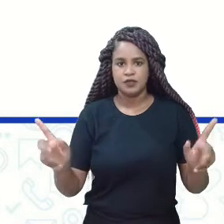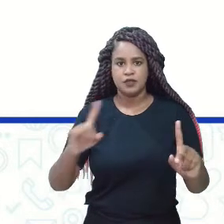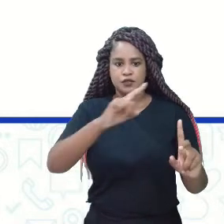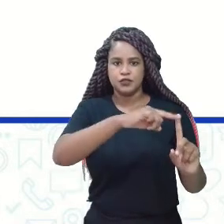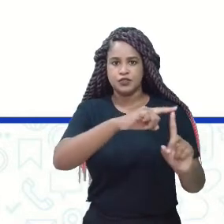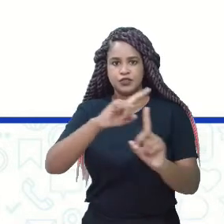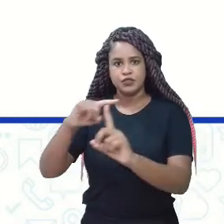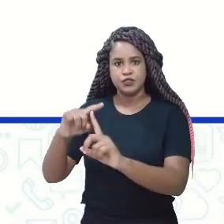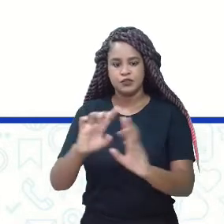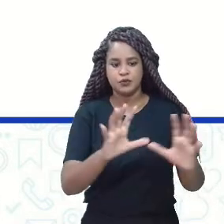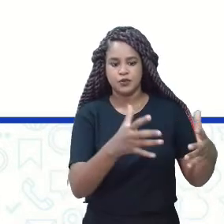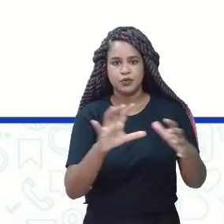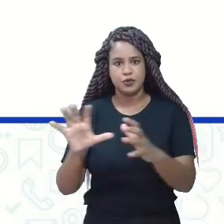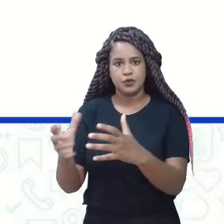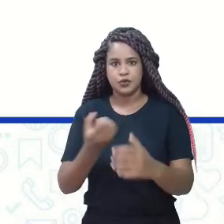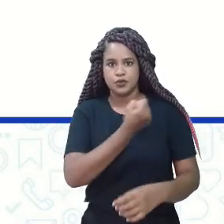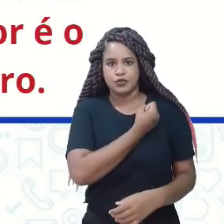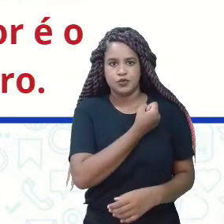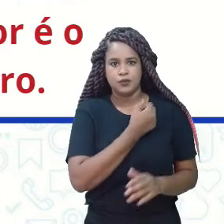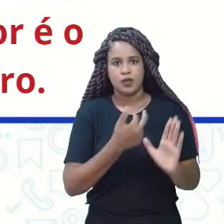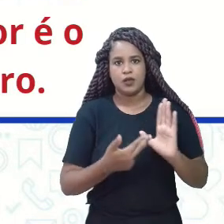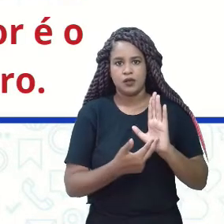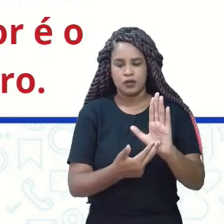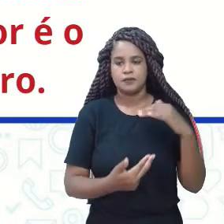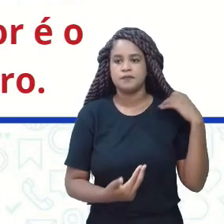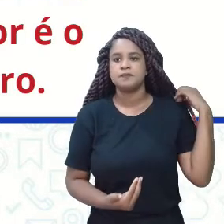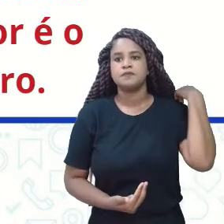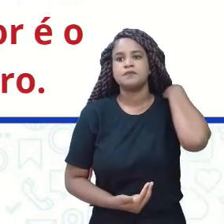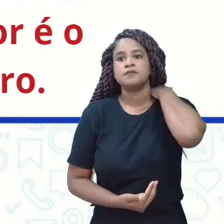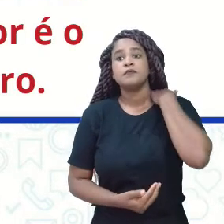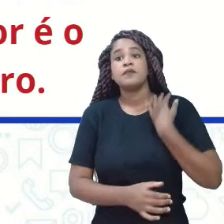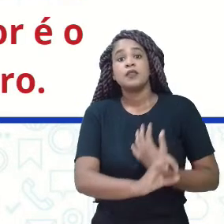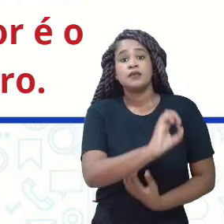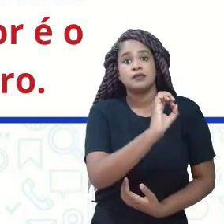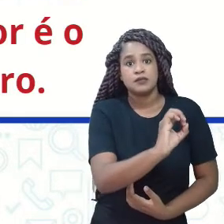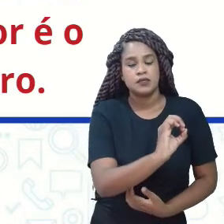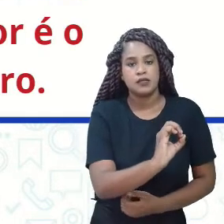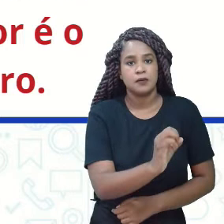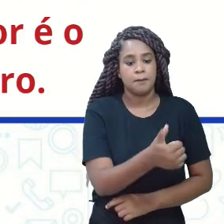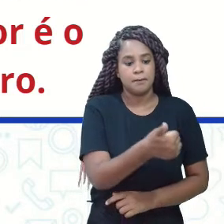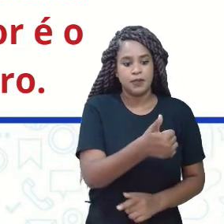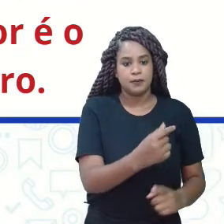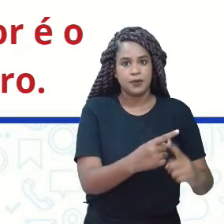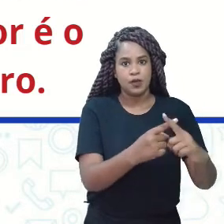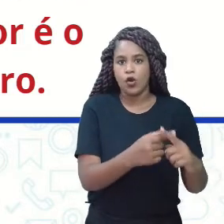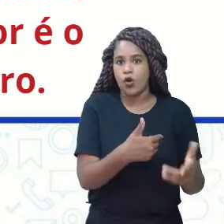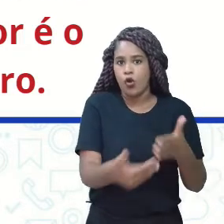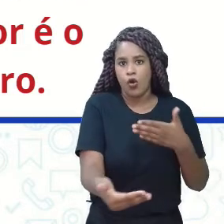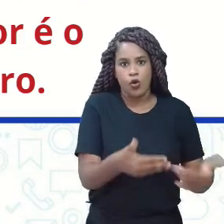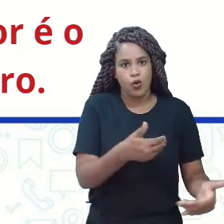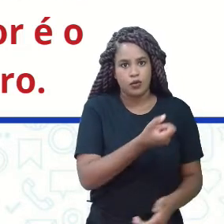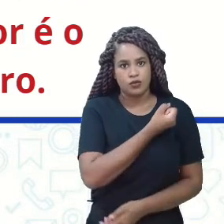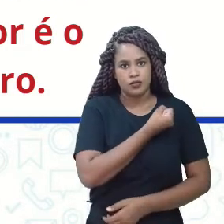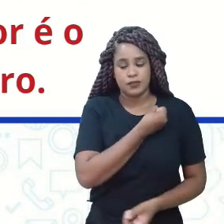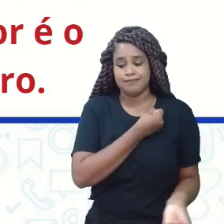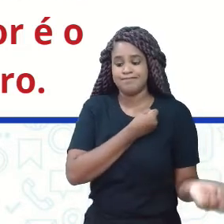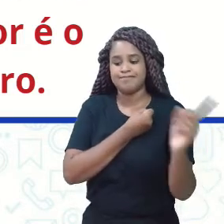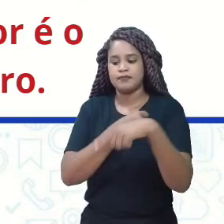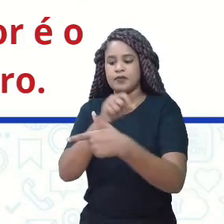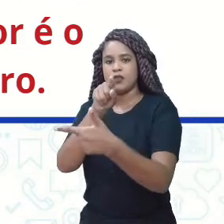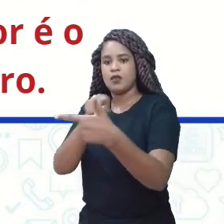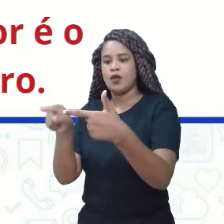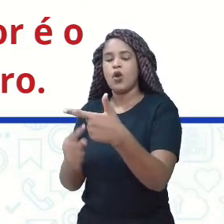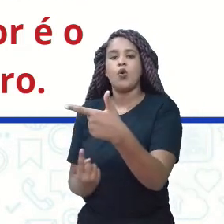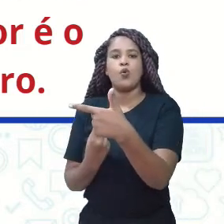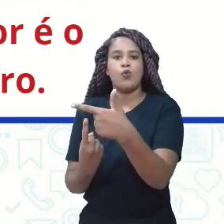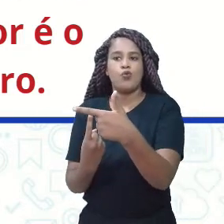de conjunto que eles vão representar, né? O 0 é o primeiro múltiplo de qualquer número. Já no caso dos